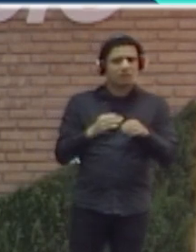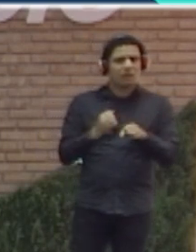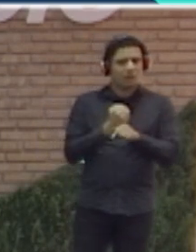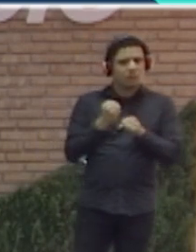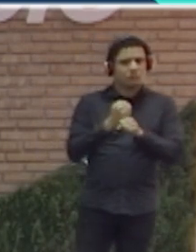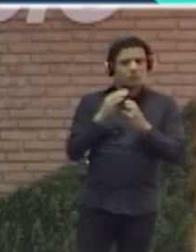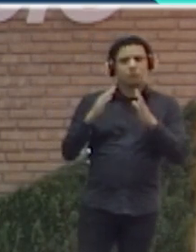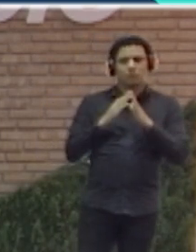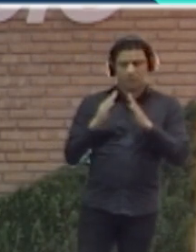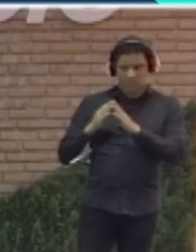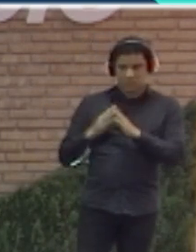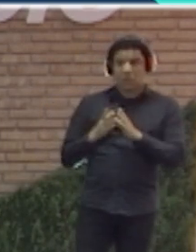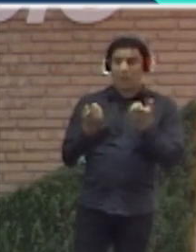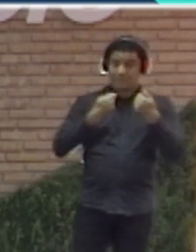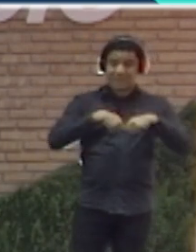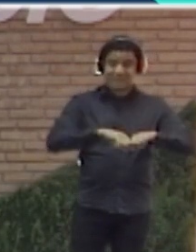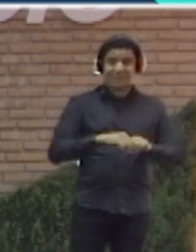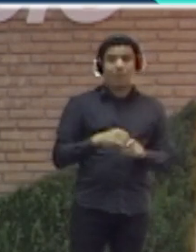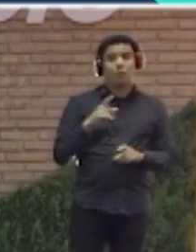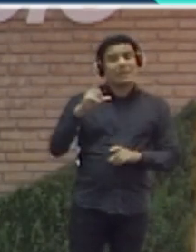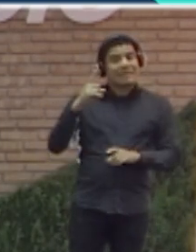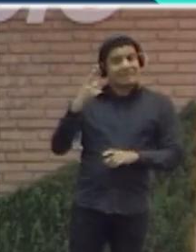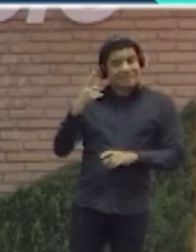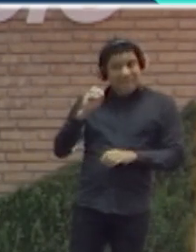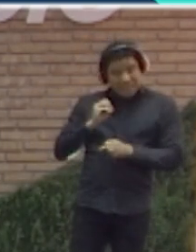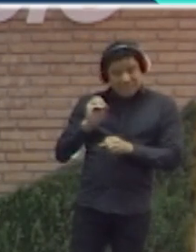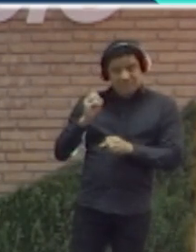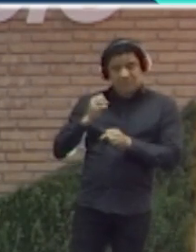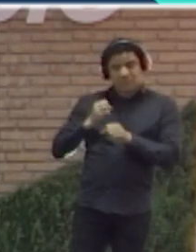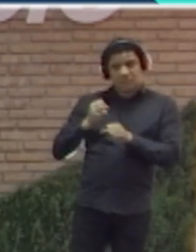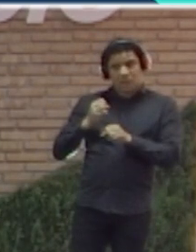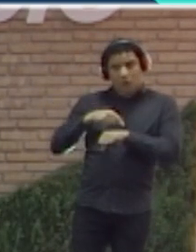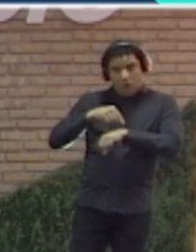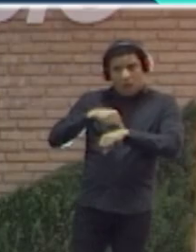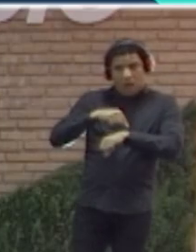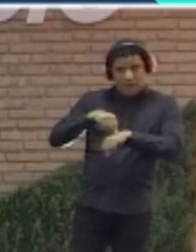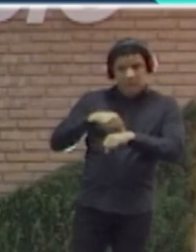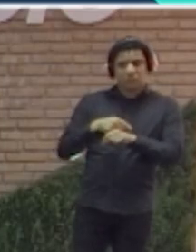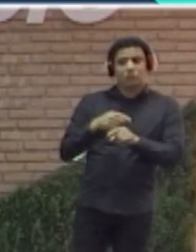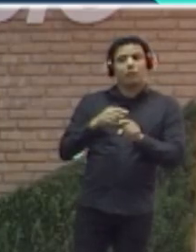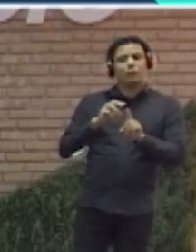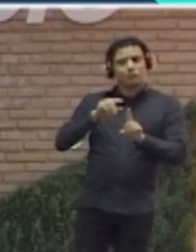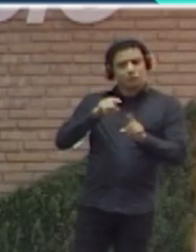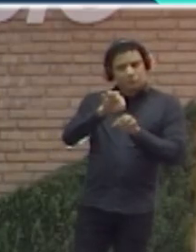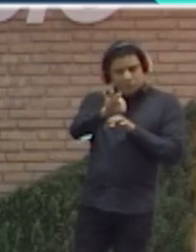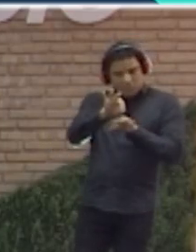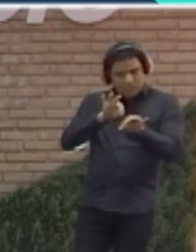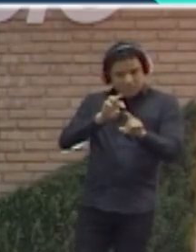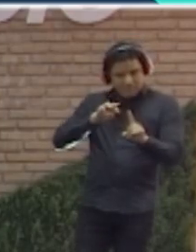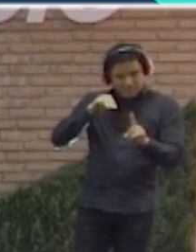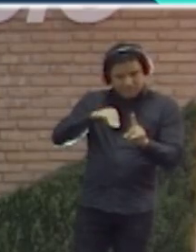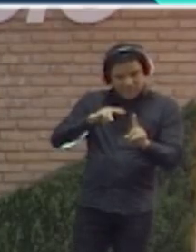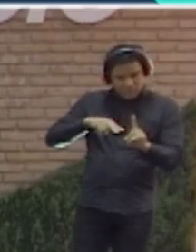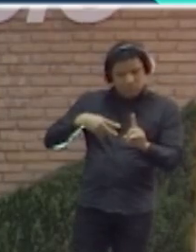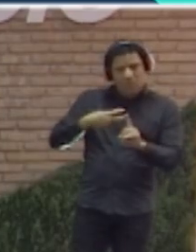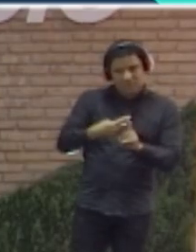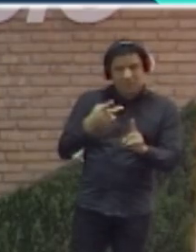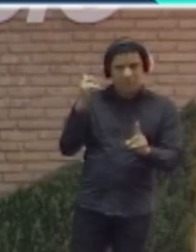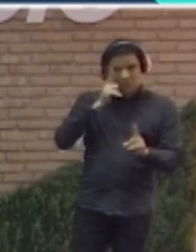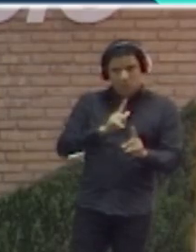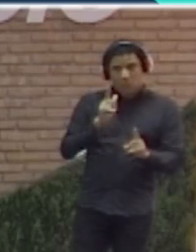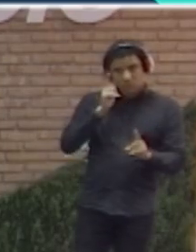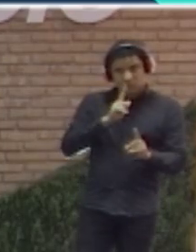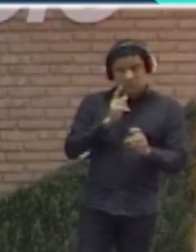precisaríamos de 10 horas por metro quadrado para construir uma nova